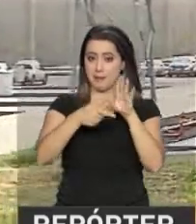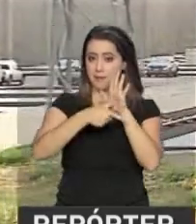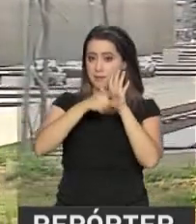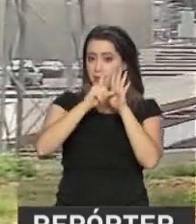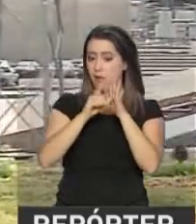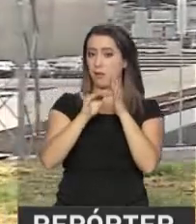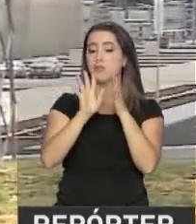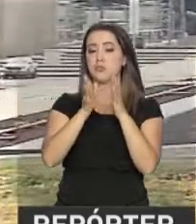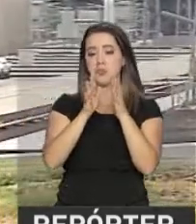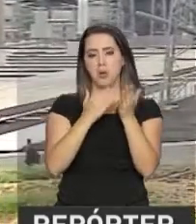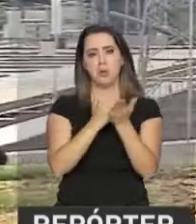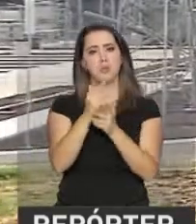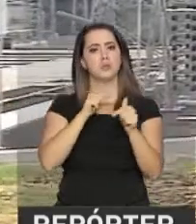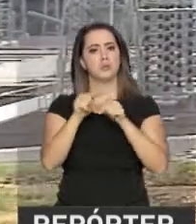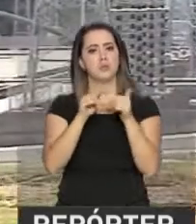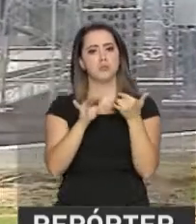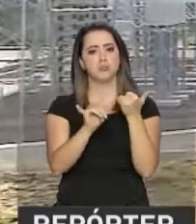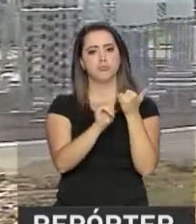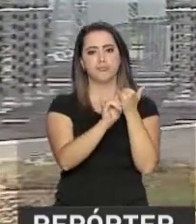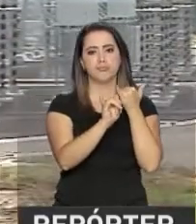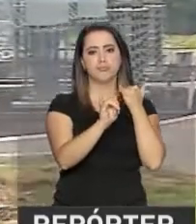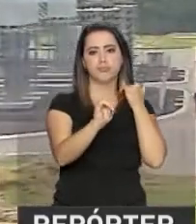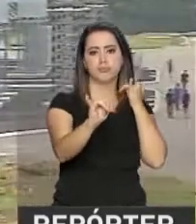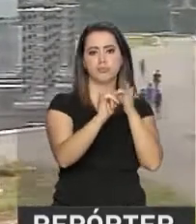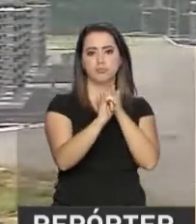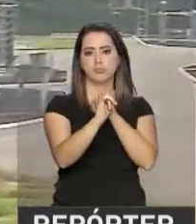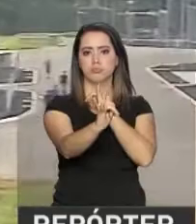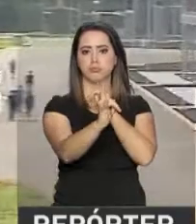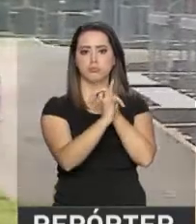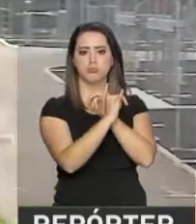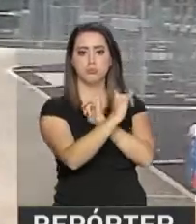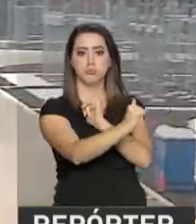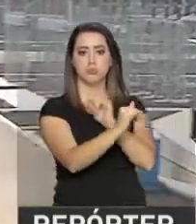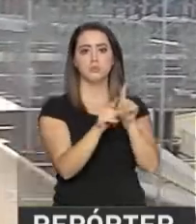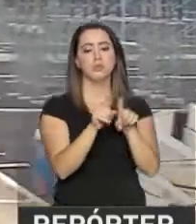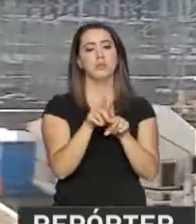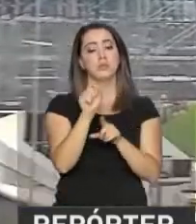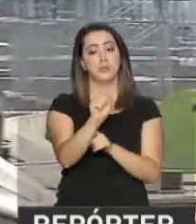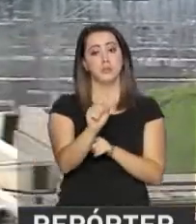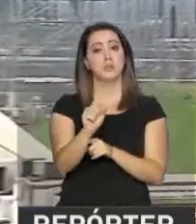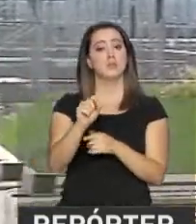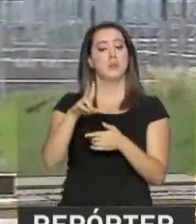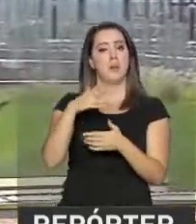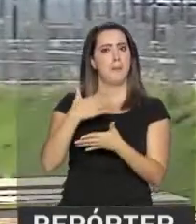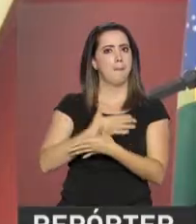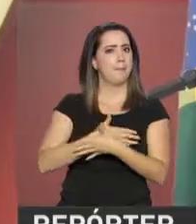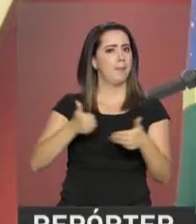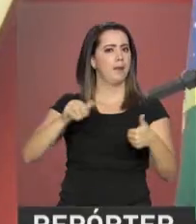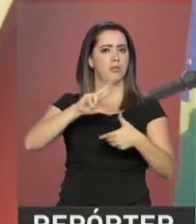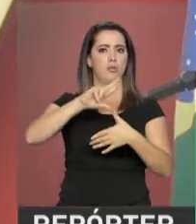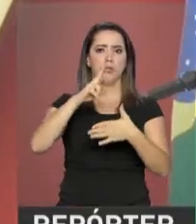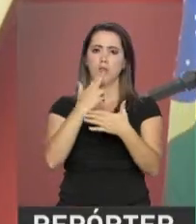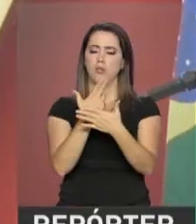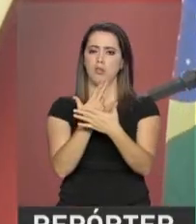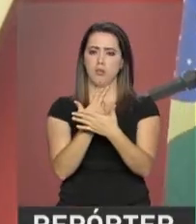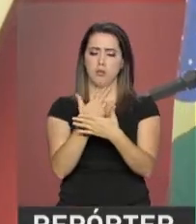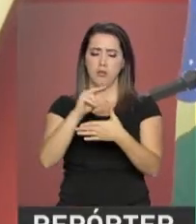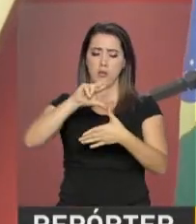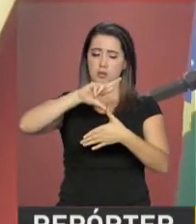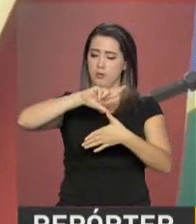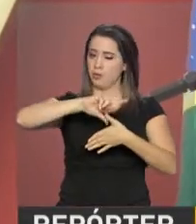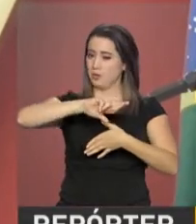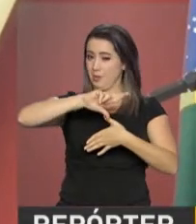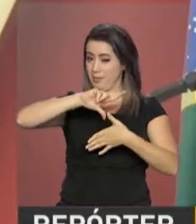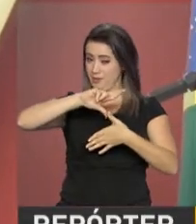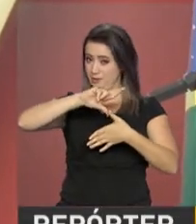primeira linha de transmissão de energia de um contra a alta tensão de corrente contínua da américa latina a sua conclusão permite